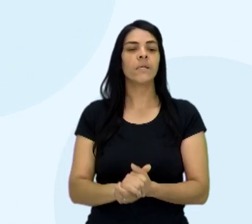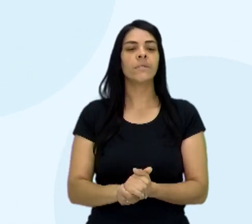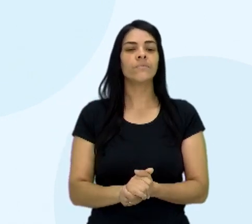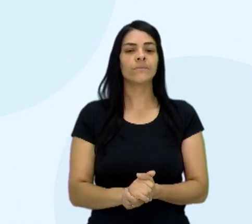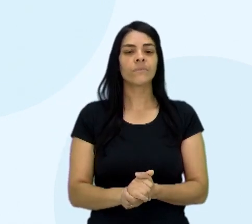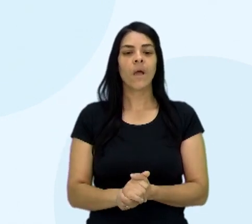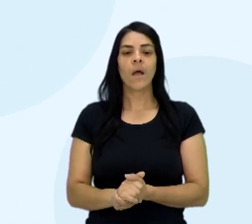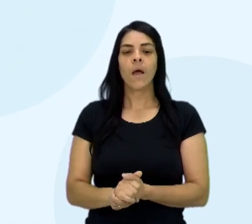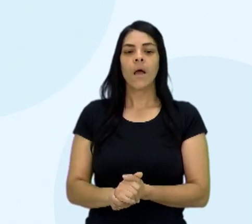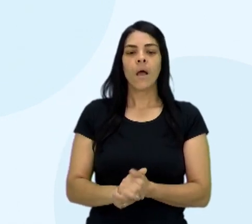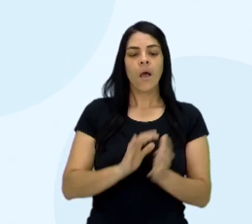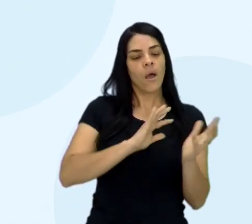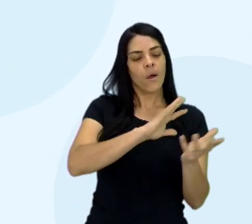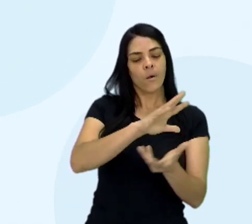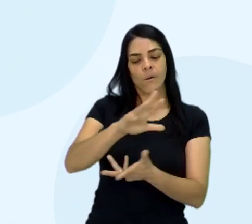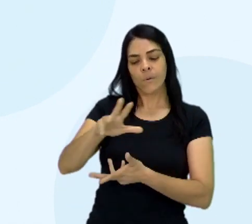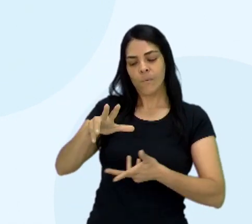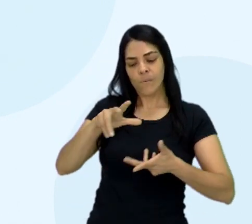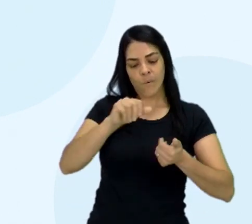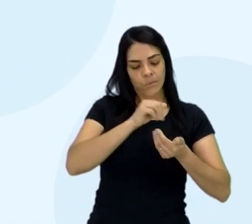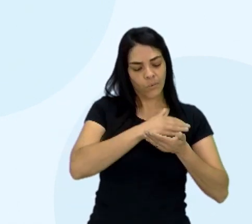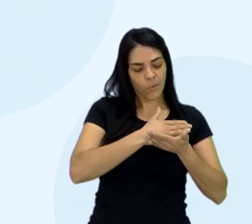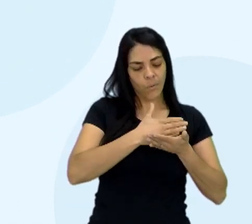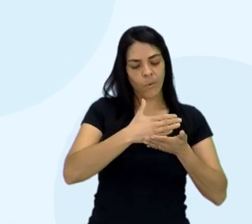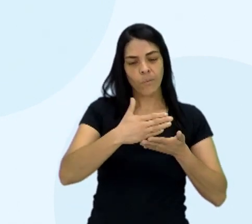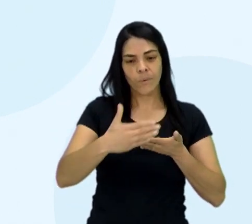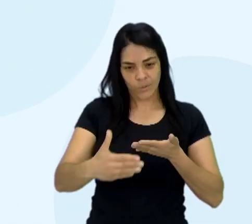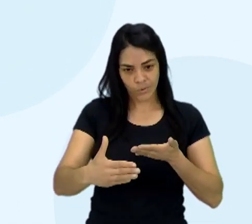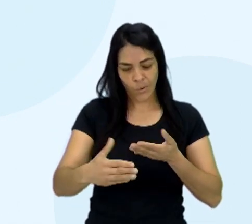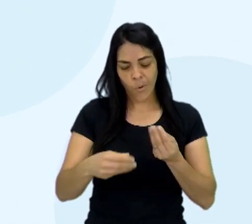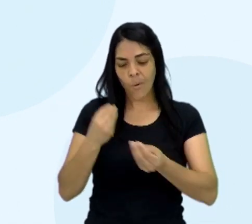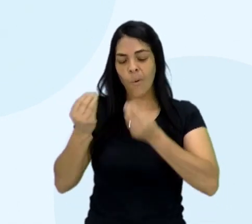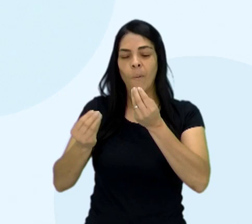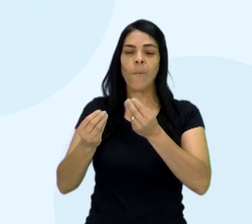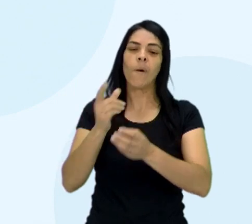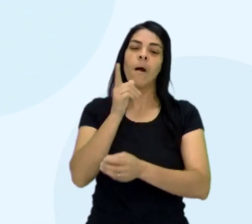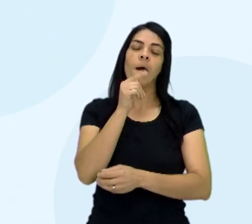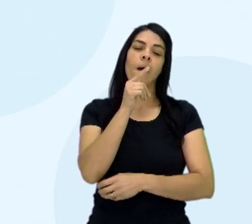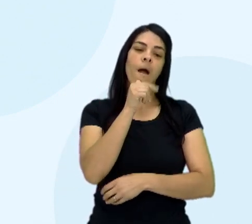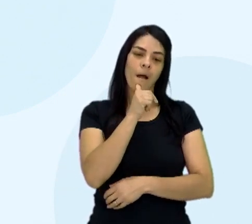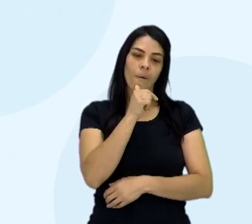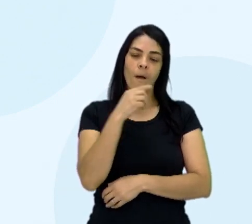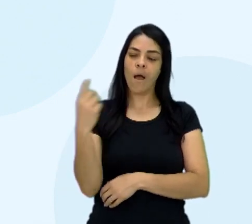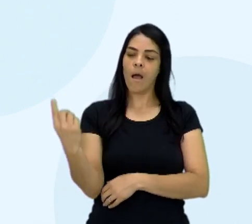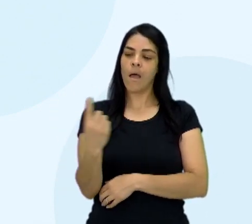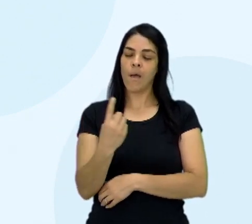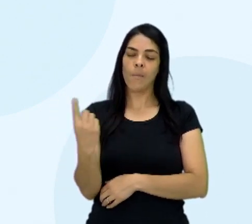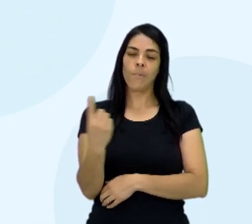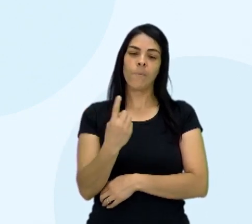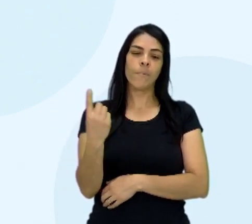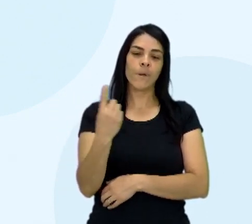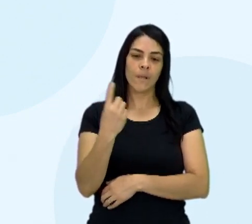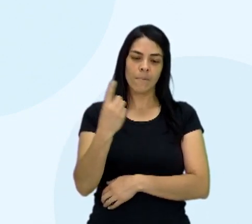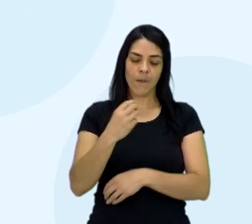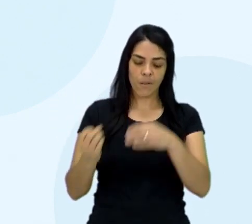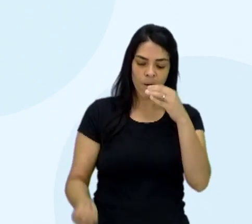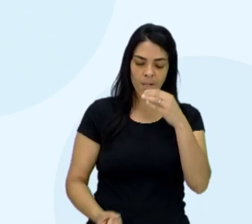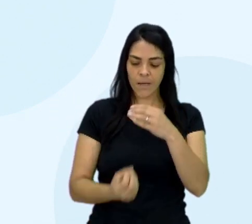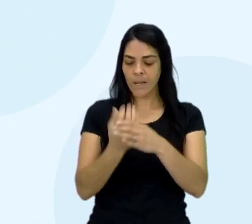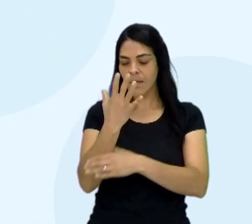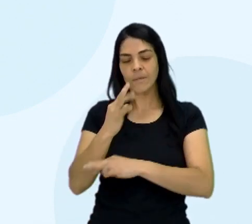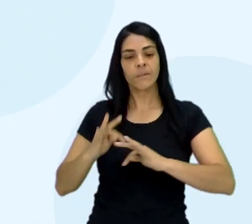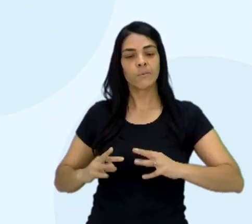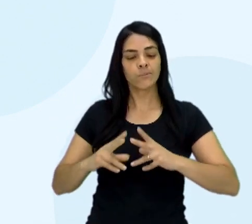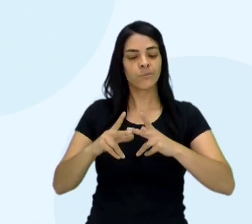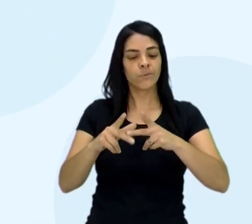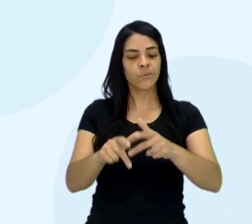o universo, ele inicialmente veio da água. Então, a água é o primeiro elemento, a criação de todas as